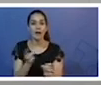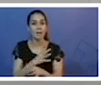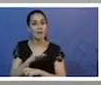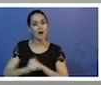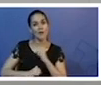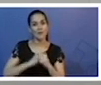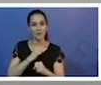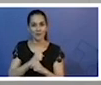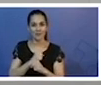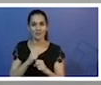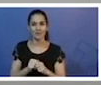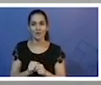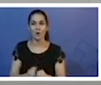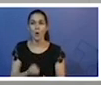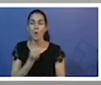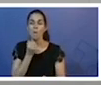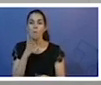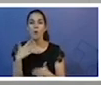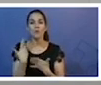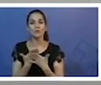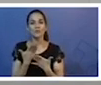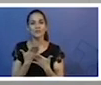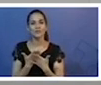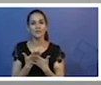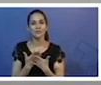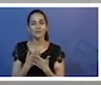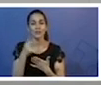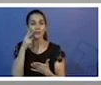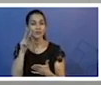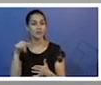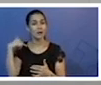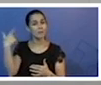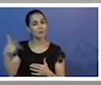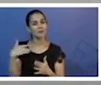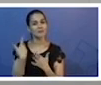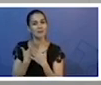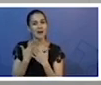o nosso ano. Então, bons estudos e a gente se vê na nossa próxima aula.